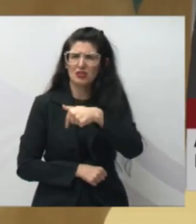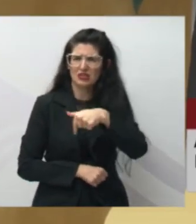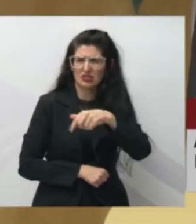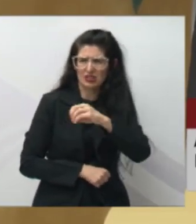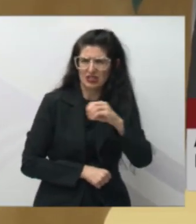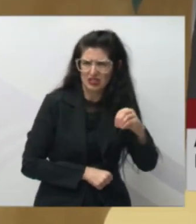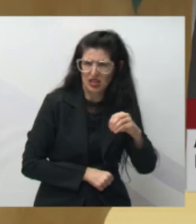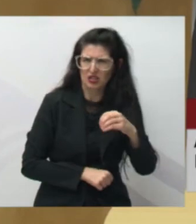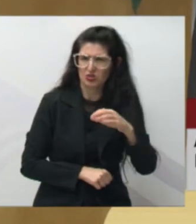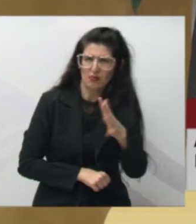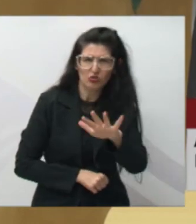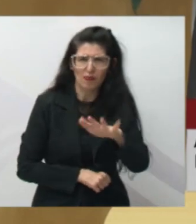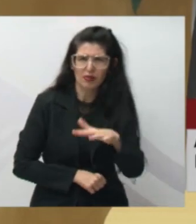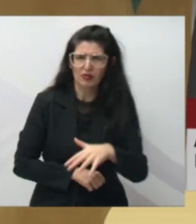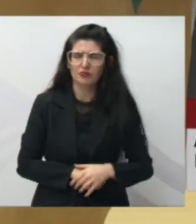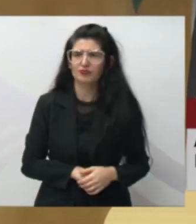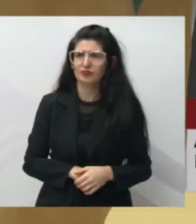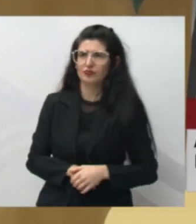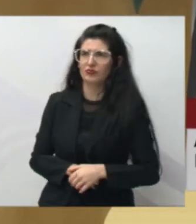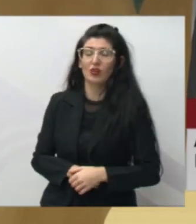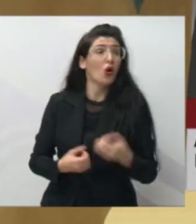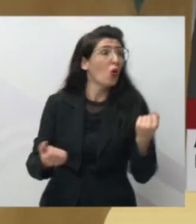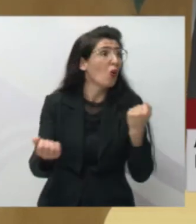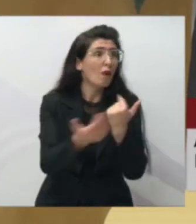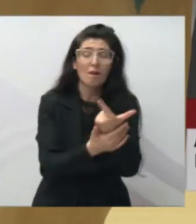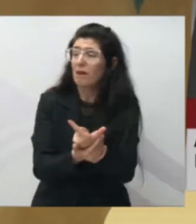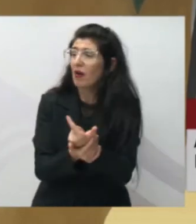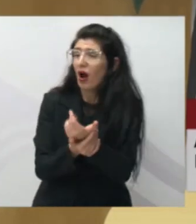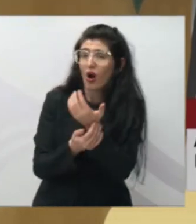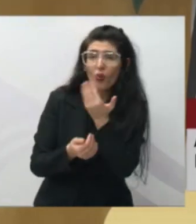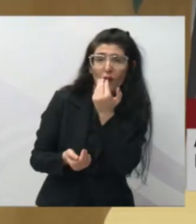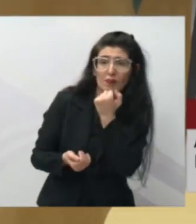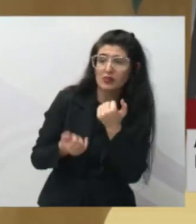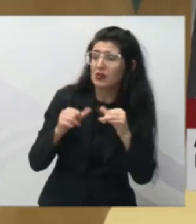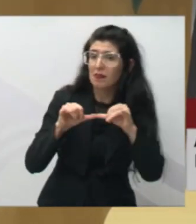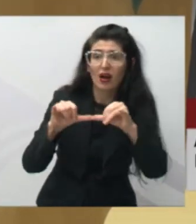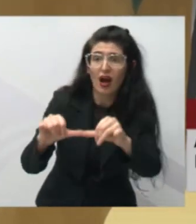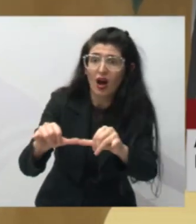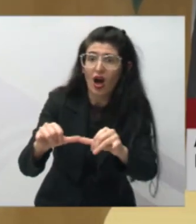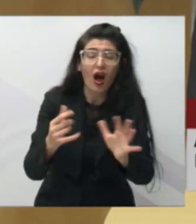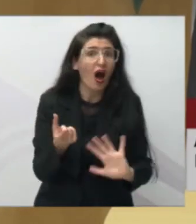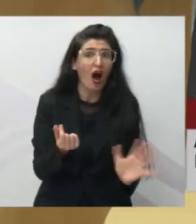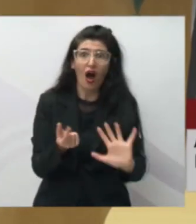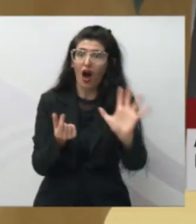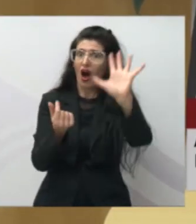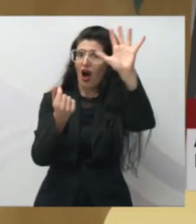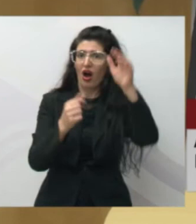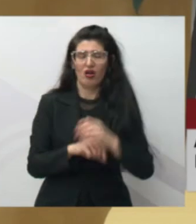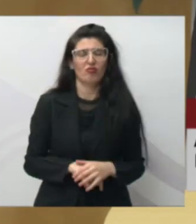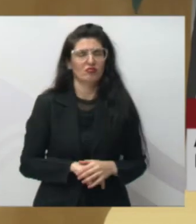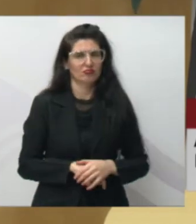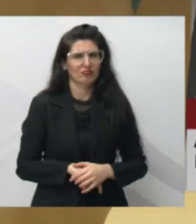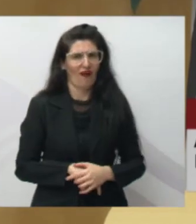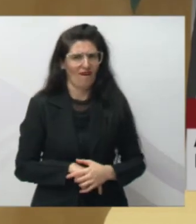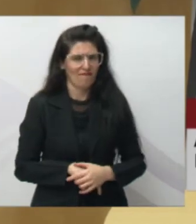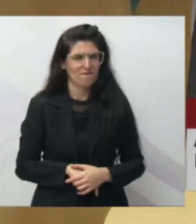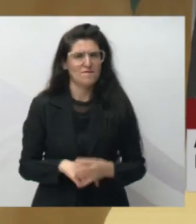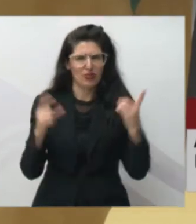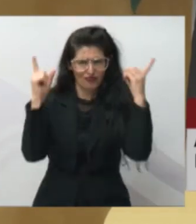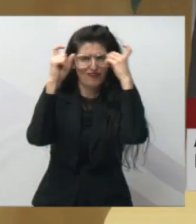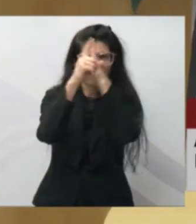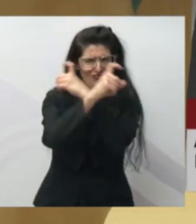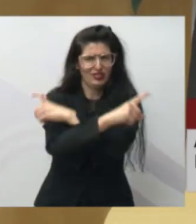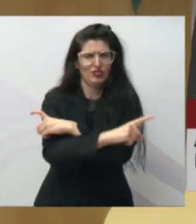aluguel, se a pessoa tem que fazer uma compra que não é barato, quando você vai no mercado fazer uma compra, quanto fica isso? Então, não é fácil. Então, nesse momento, a